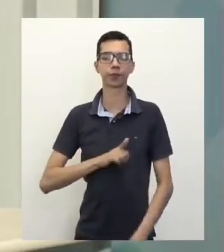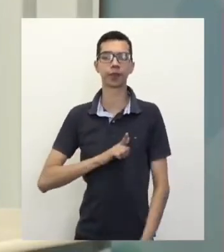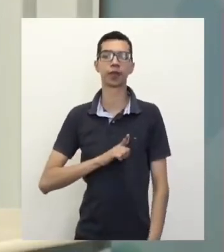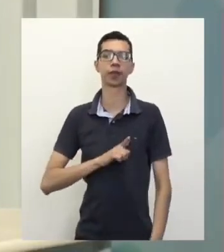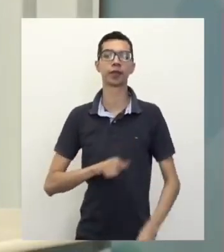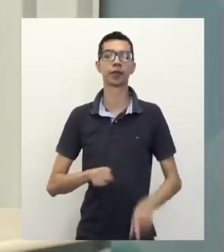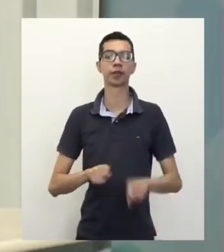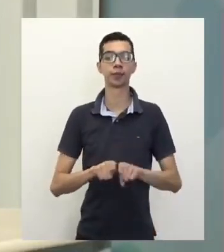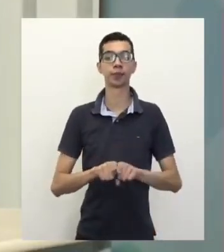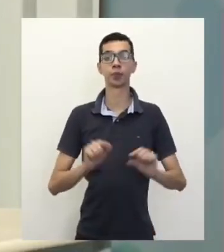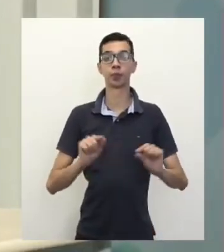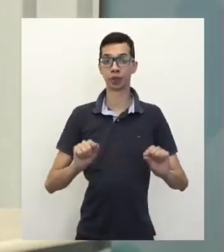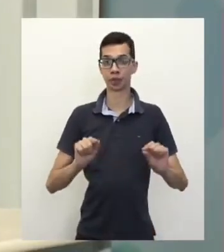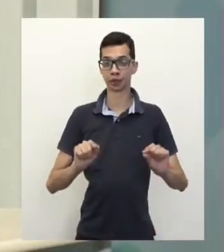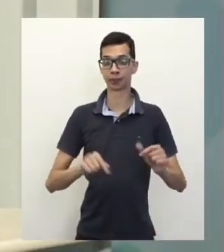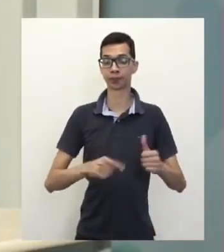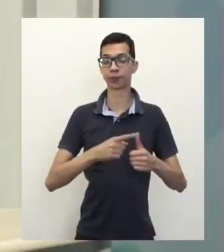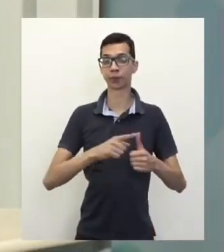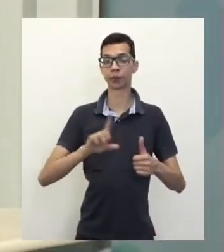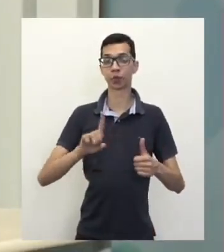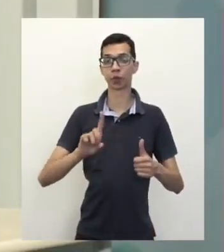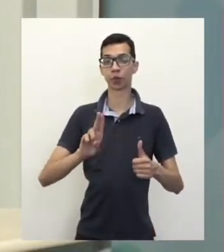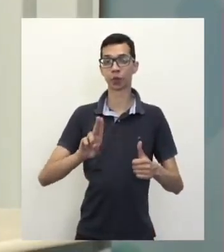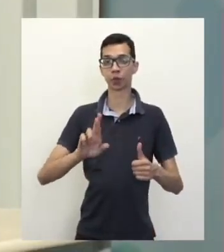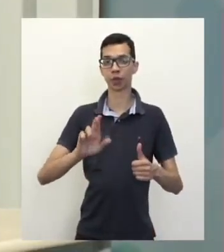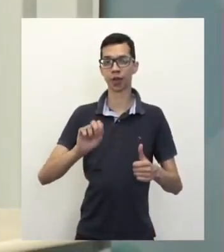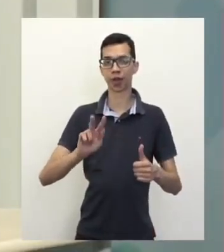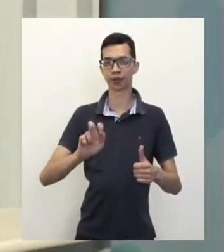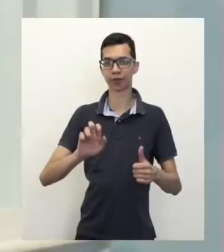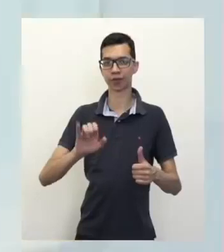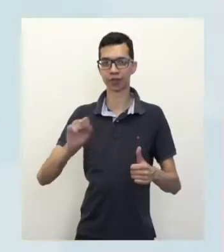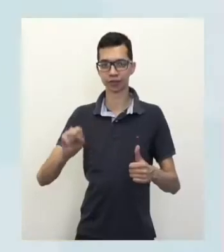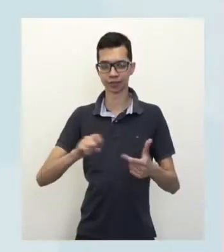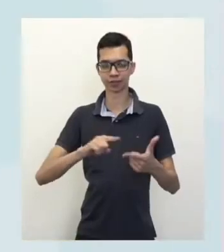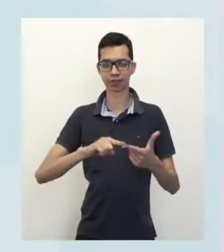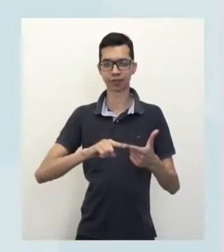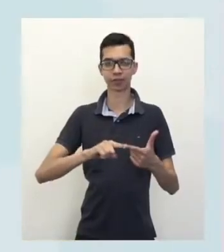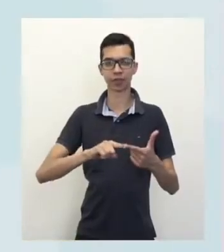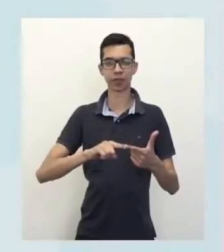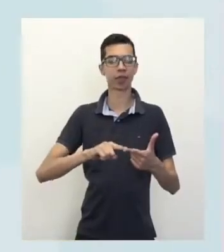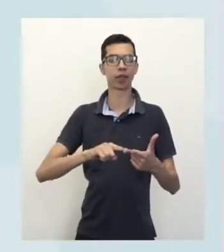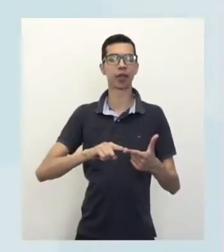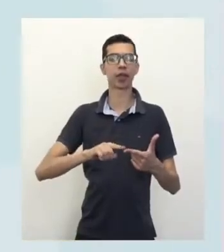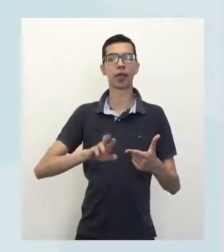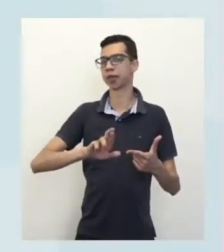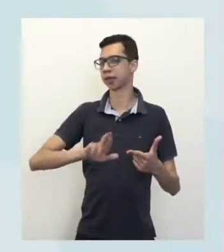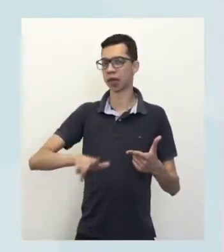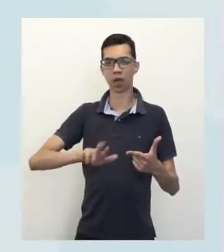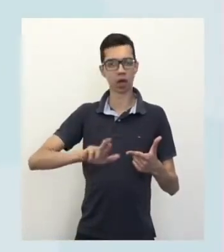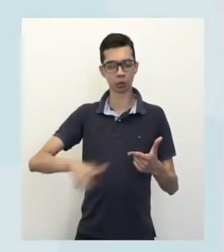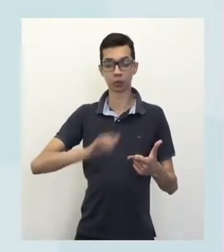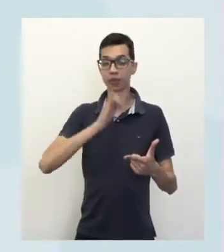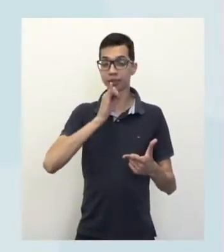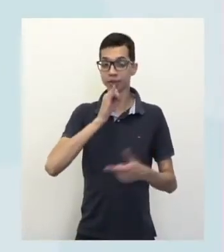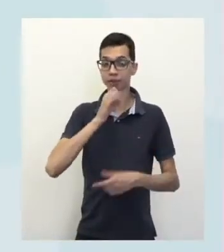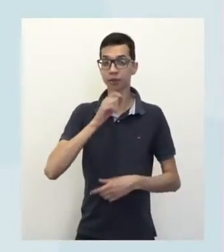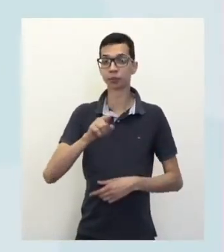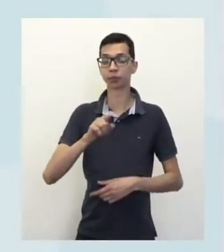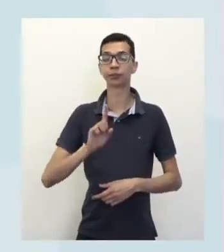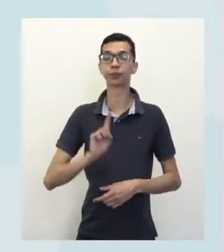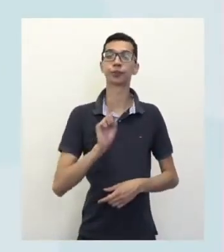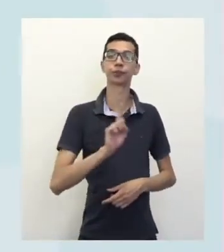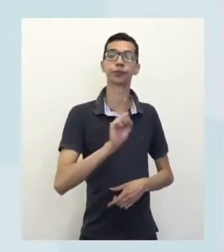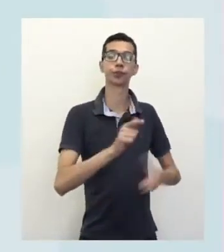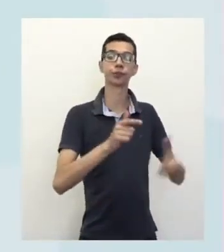consumo duráveis e não duráveis, né? Então, por exemplo, quando você vai com o seu familiar comprar uma